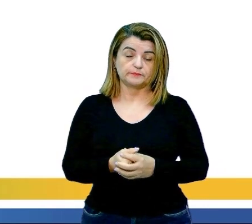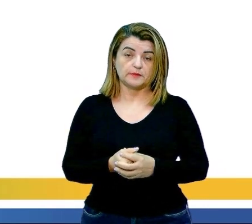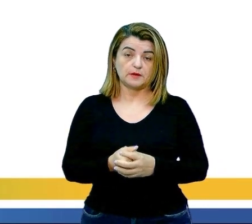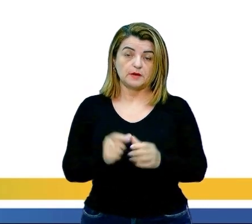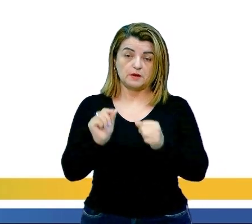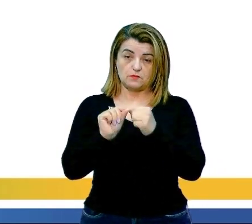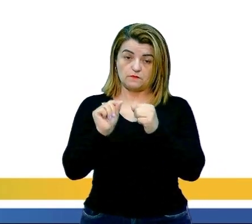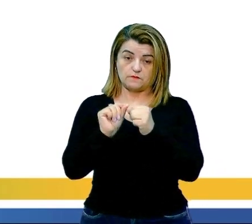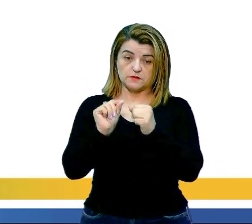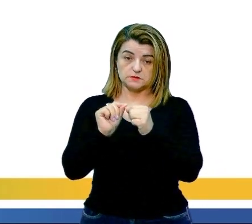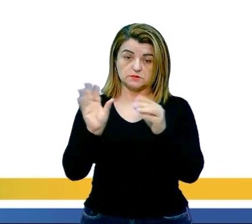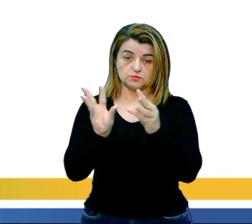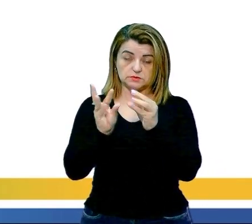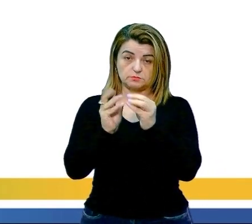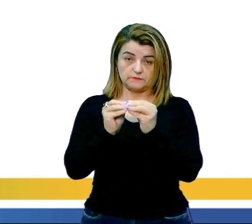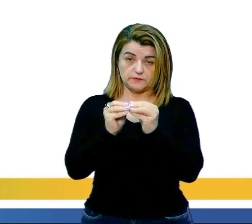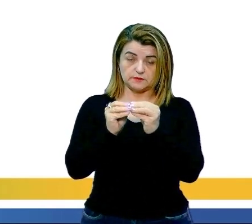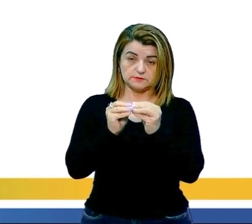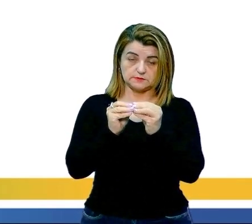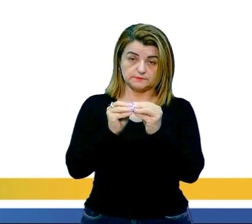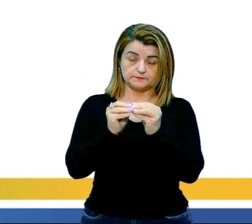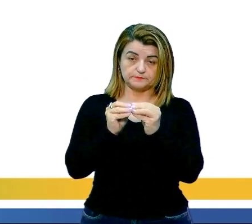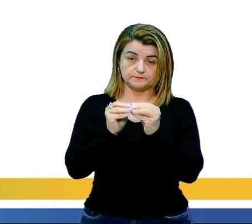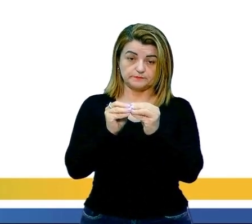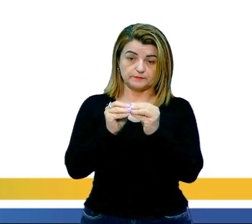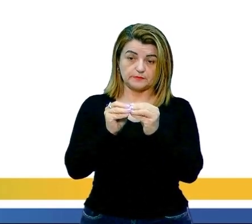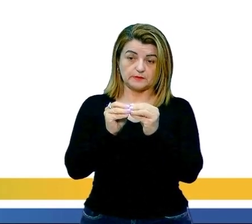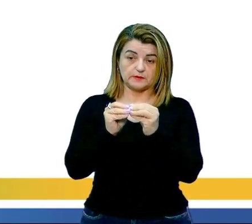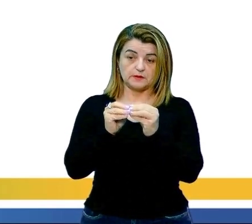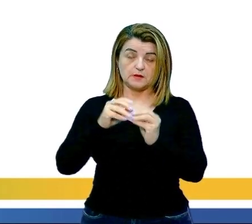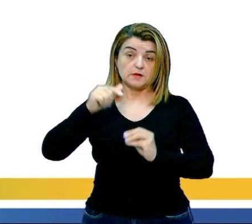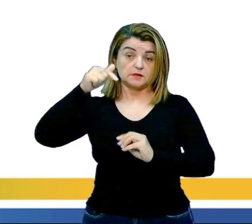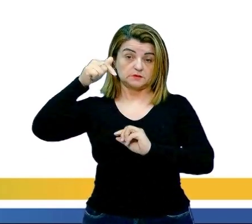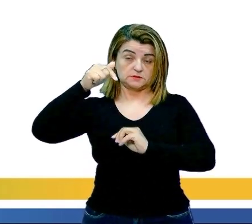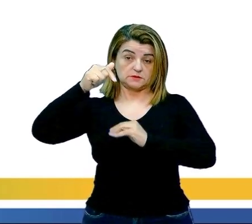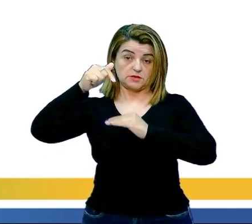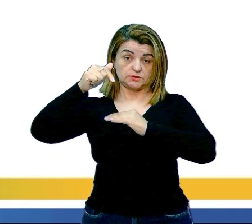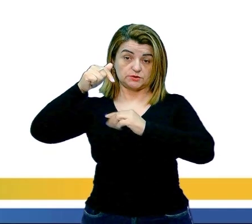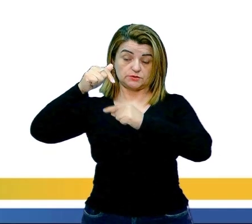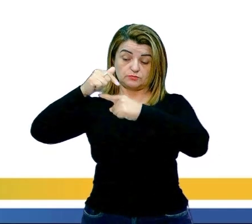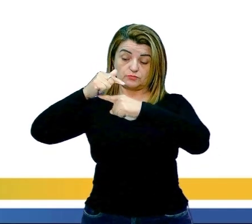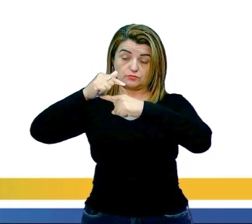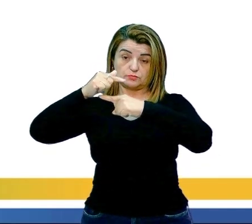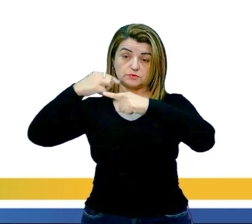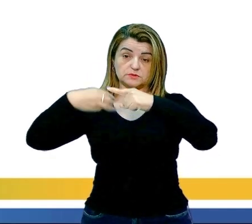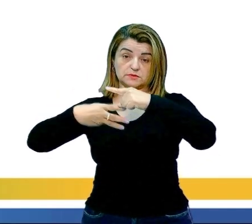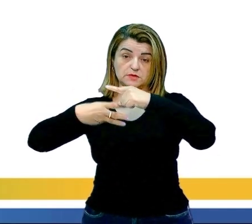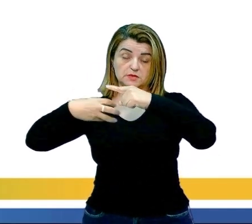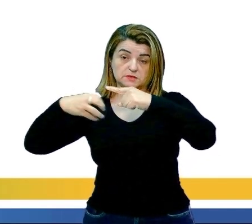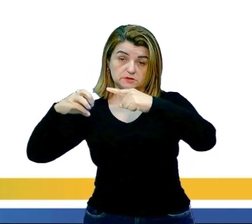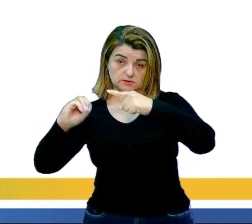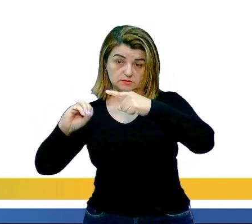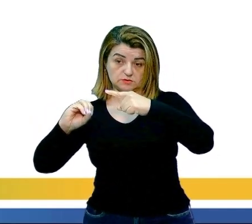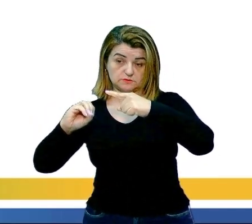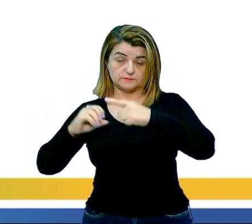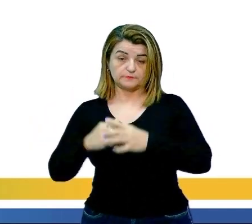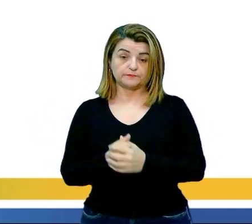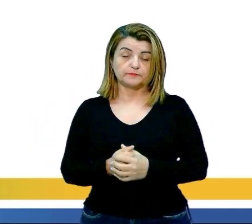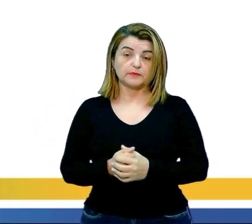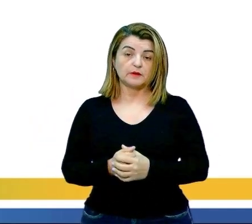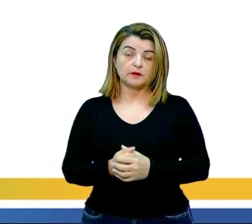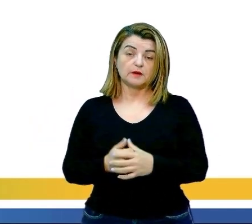fazendo a simplificação, o que deu? 7 sobre 300. Dessa